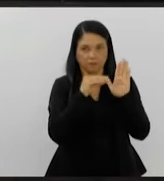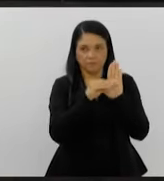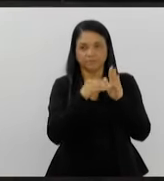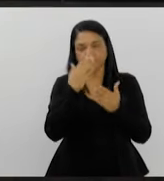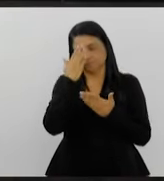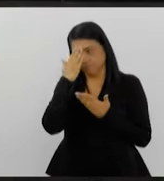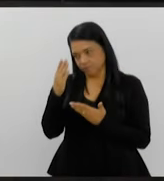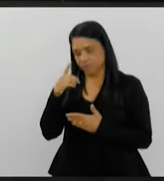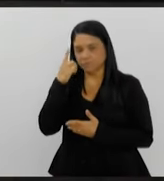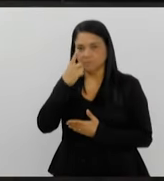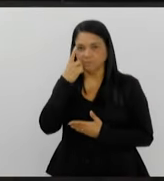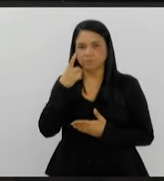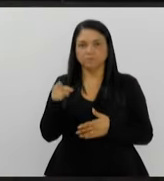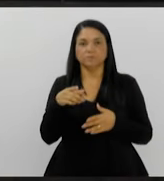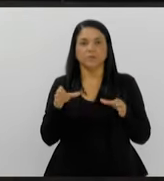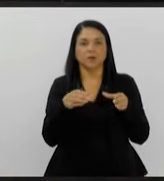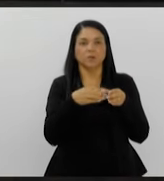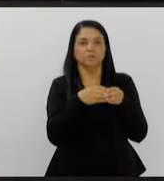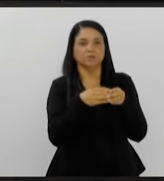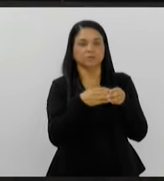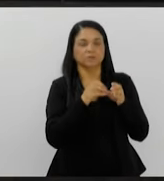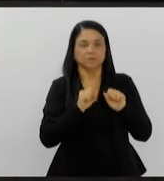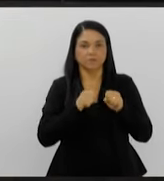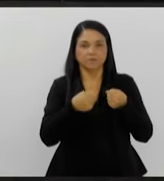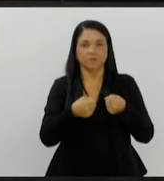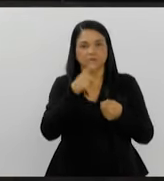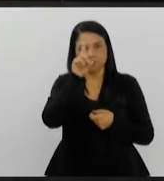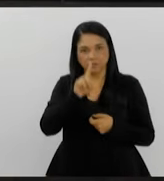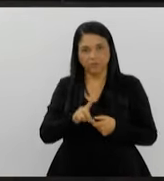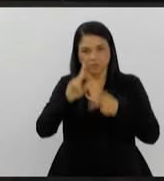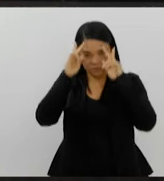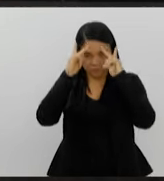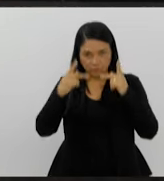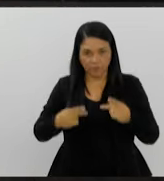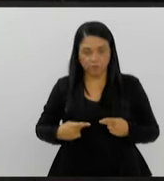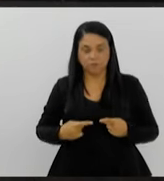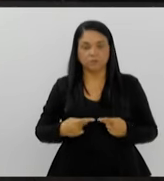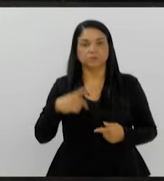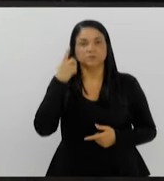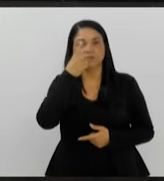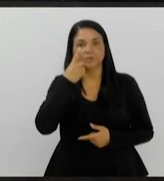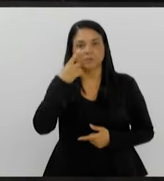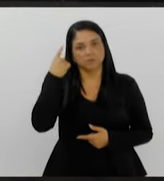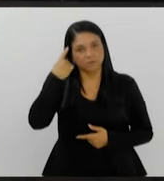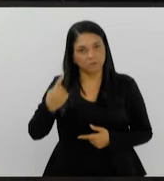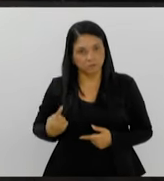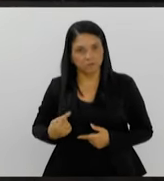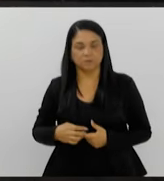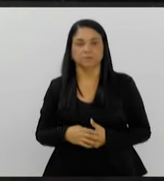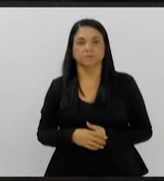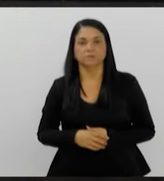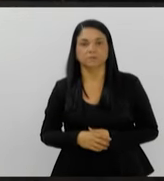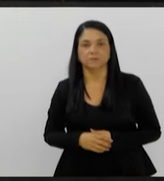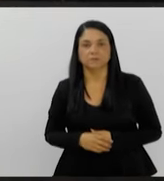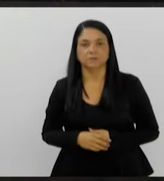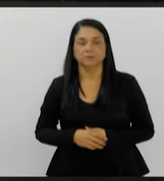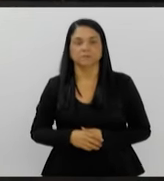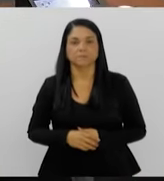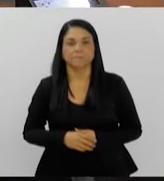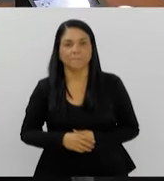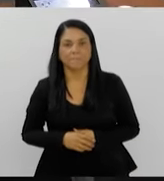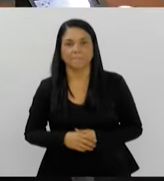deputada amm pela comissão da defesa dos Direitos Humanos deputada Dani Monteiro nossa